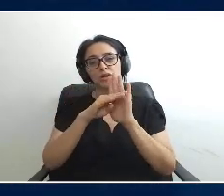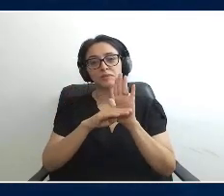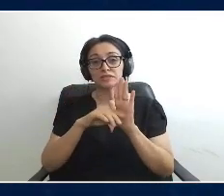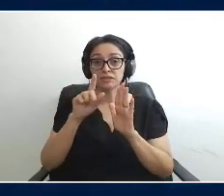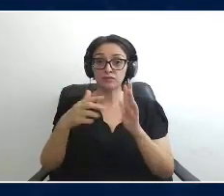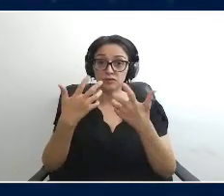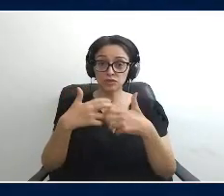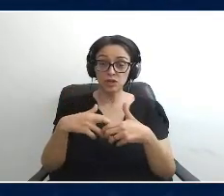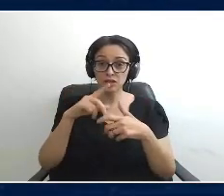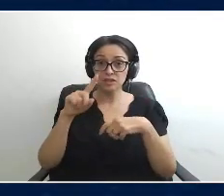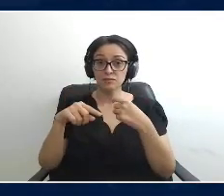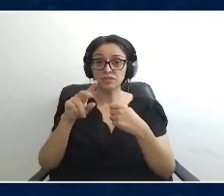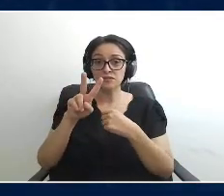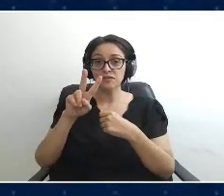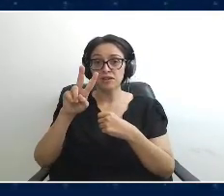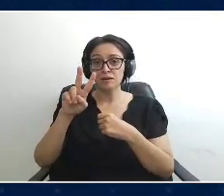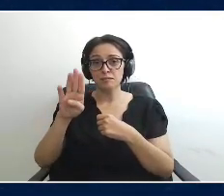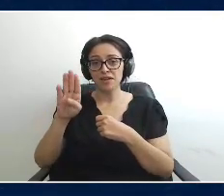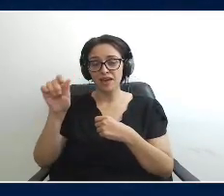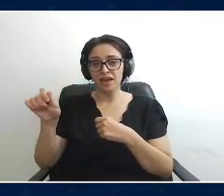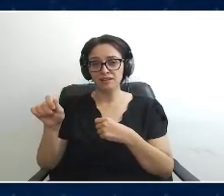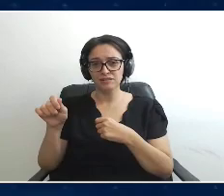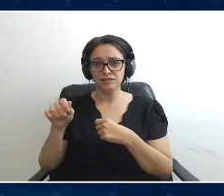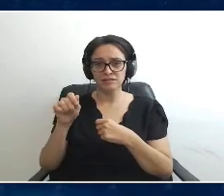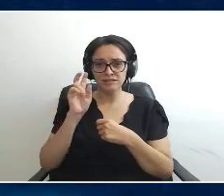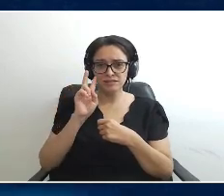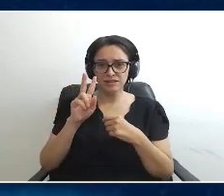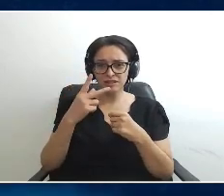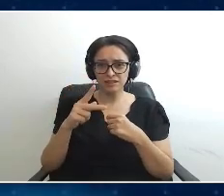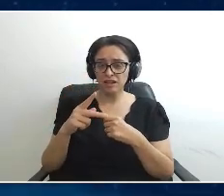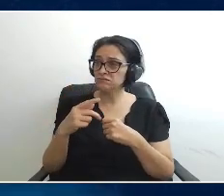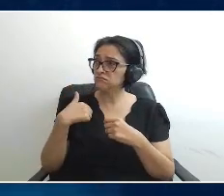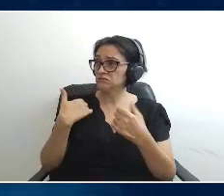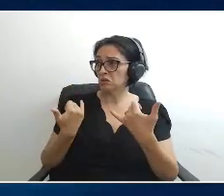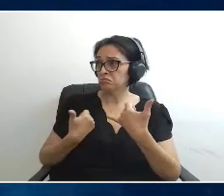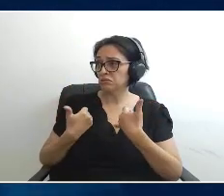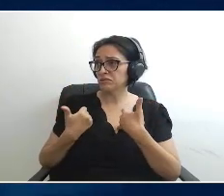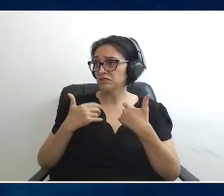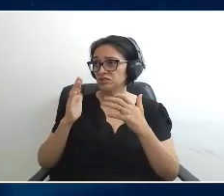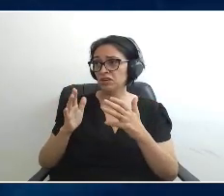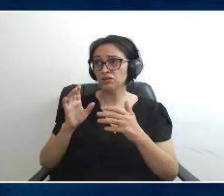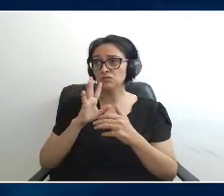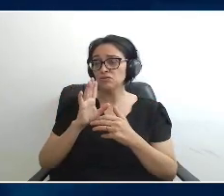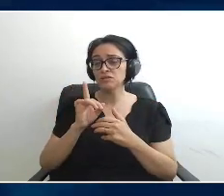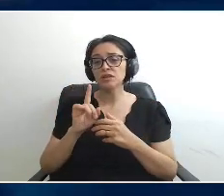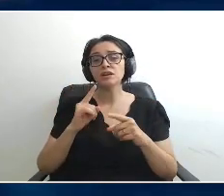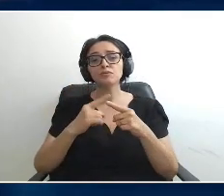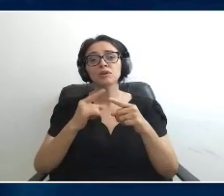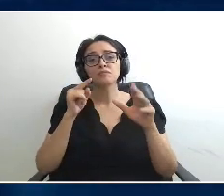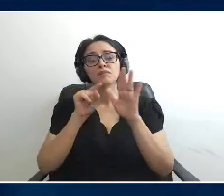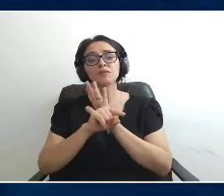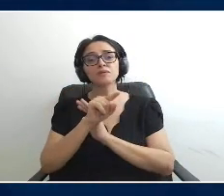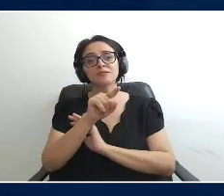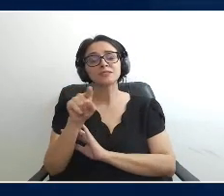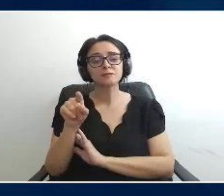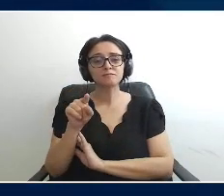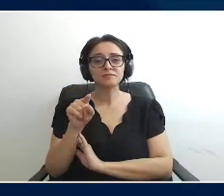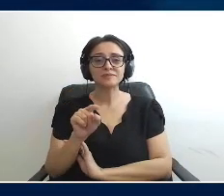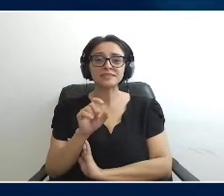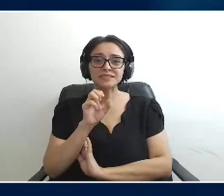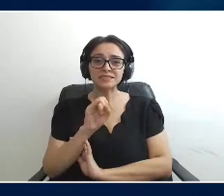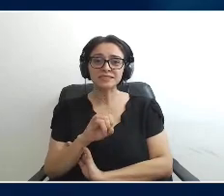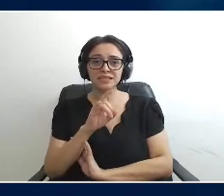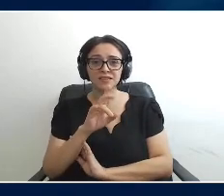coisa do VBA. Não sei se você já ouviu falar do VBA em si. Só ouvi falar mesmo, não conheço. Ah, então. Que eu ia perguntar para você se, tipo, você